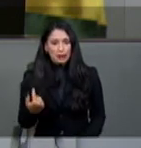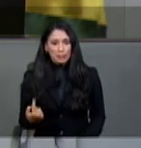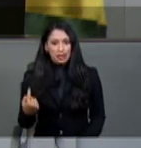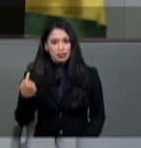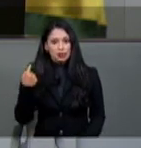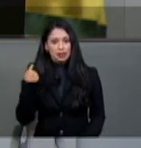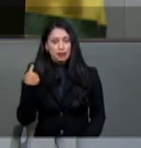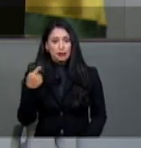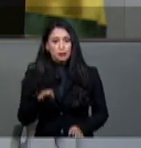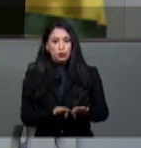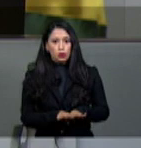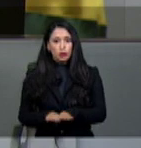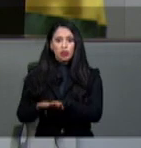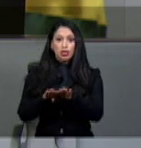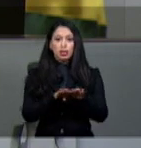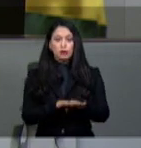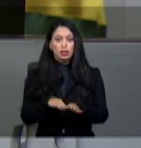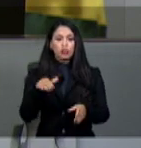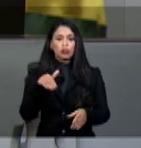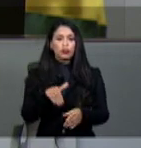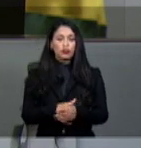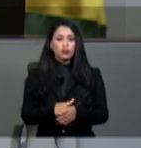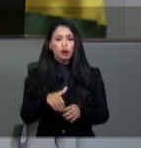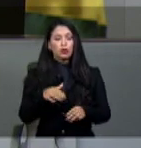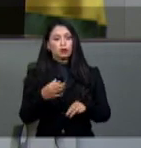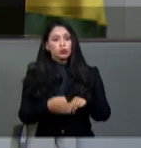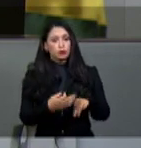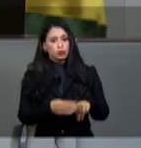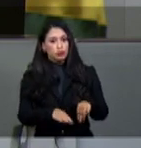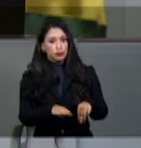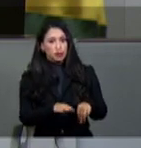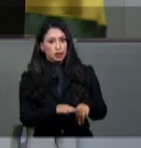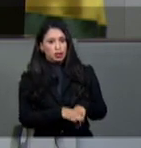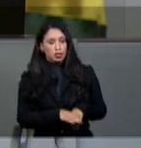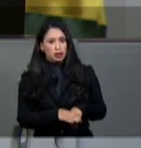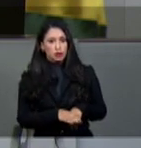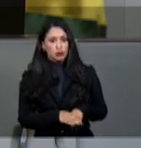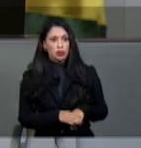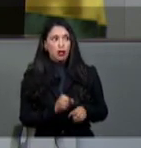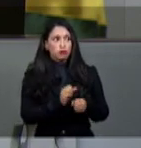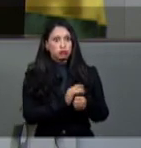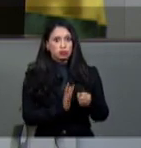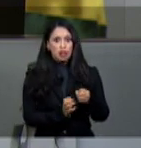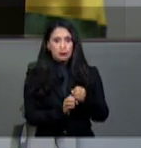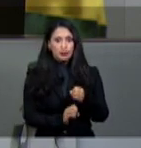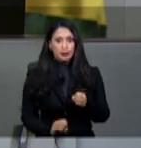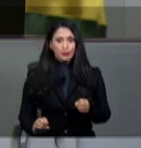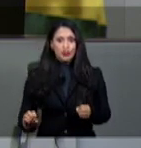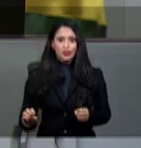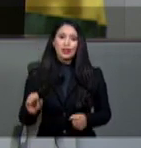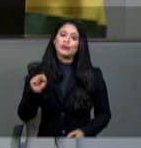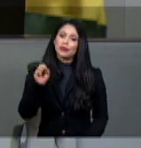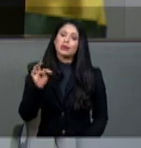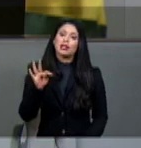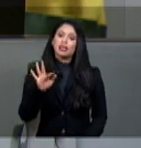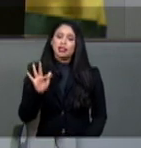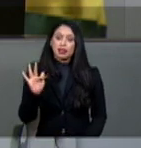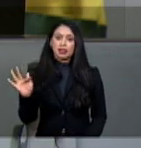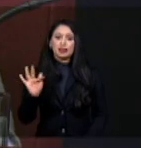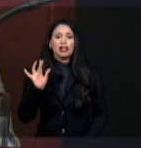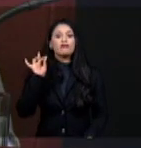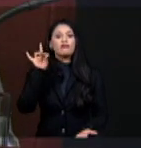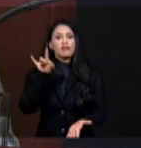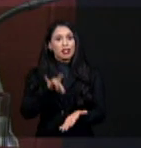passada por unanimidade de votos dos ministros quanto à necessidade do saneamento básico Supremo ali